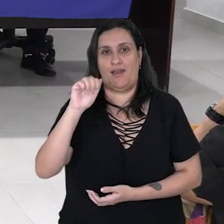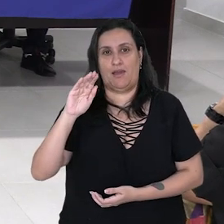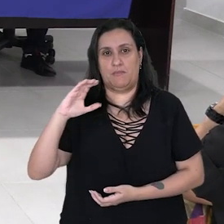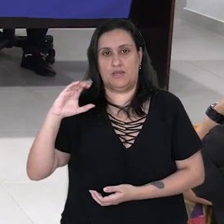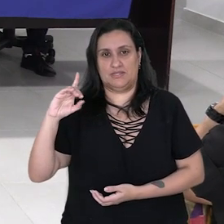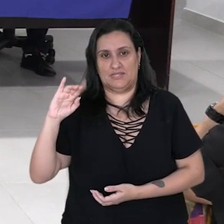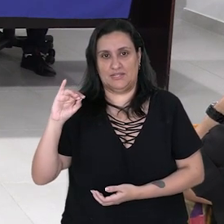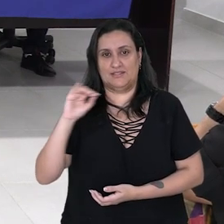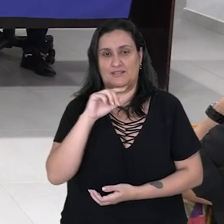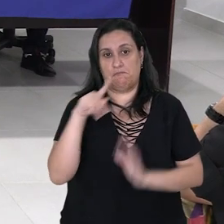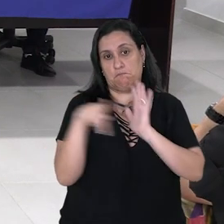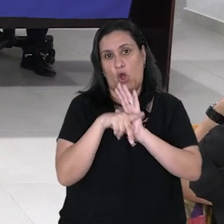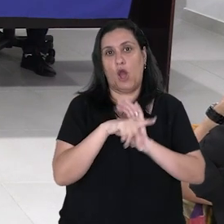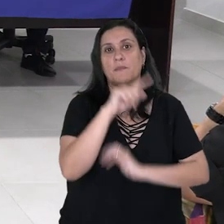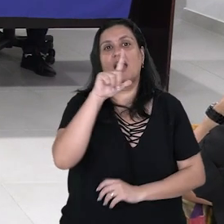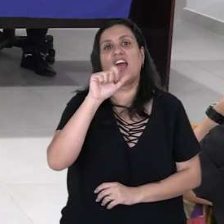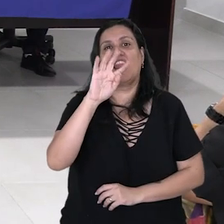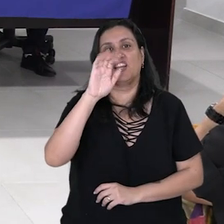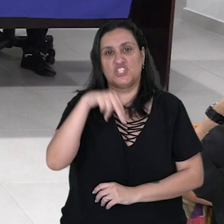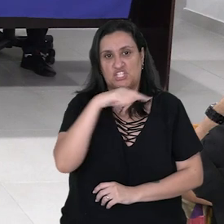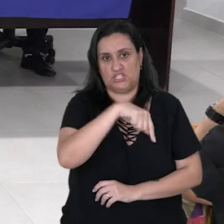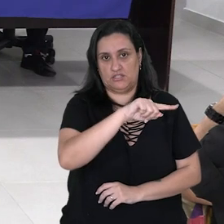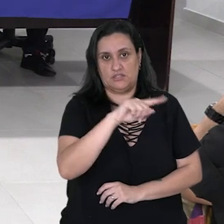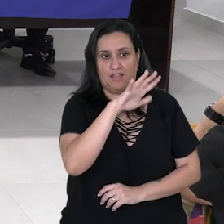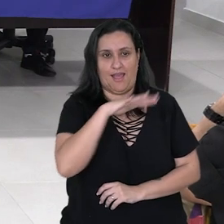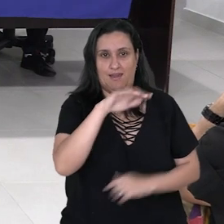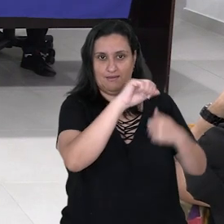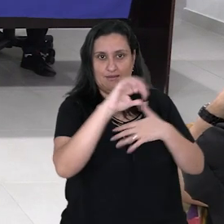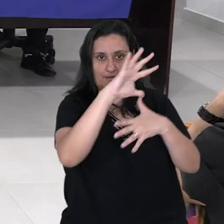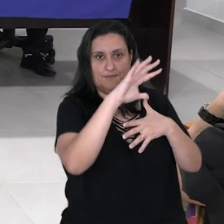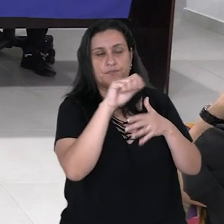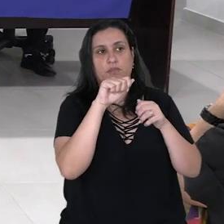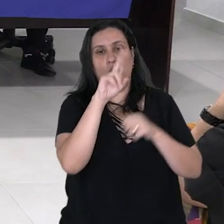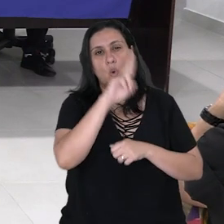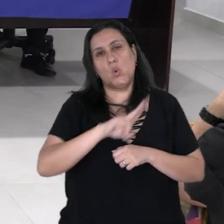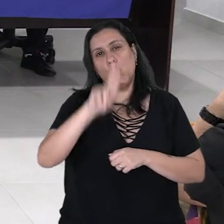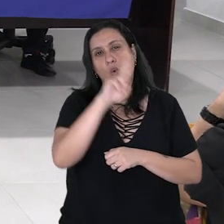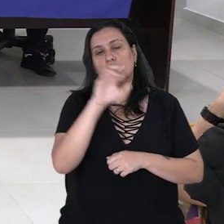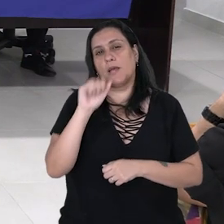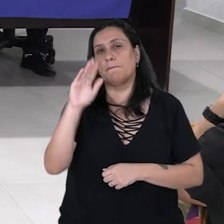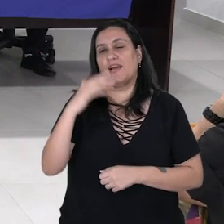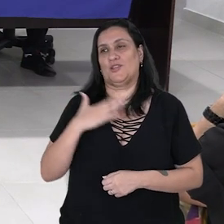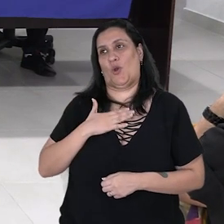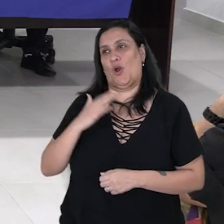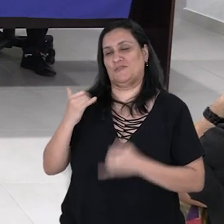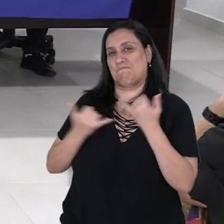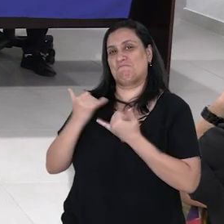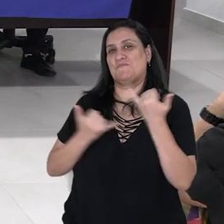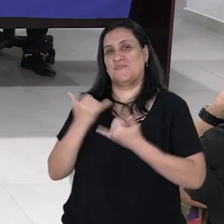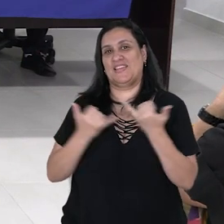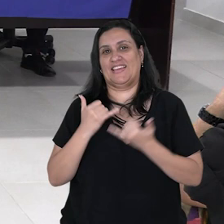alfabeto latino, ele é largamente usado, né? Inclusive, eu gosto de brincar que